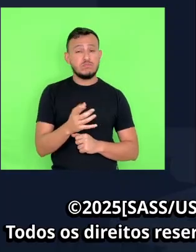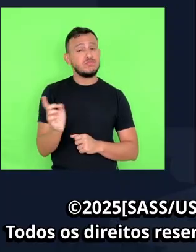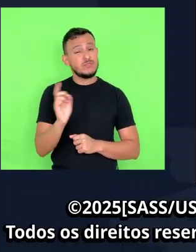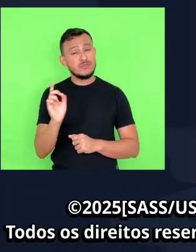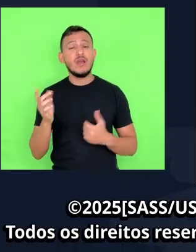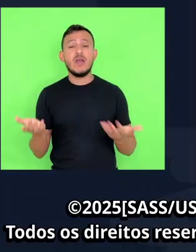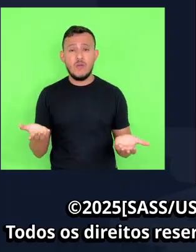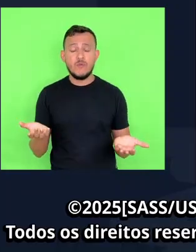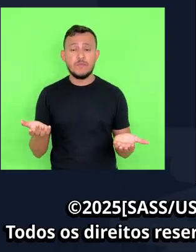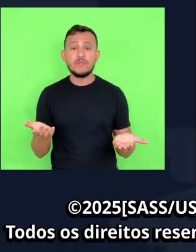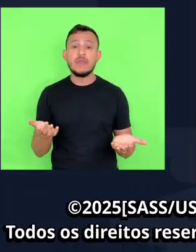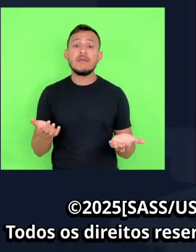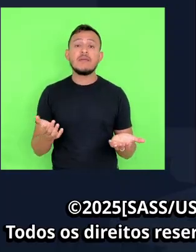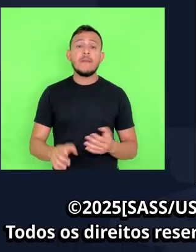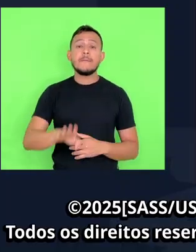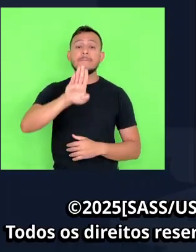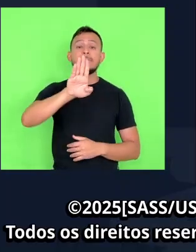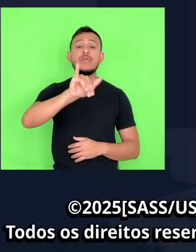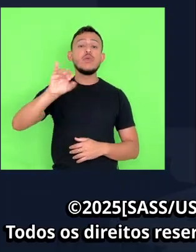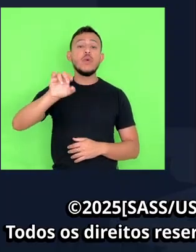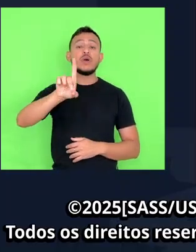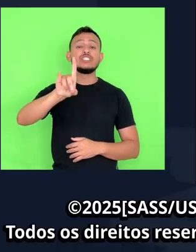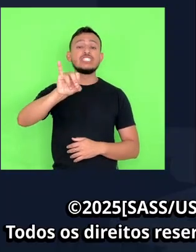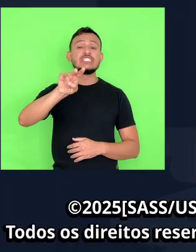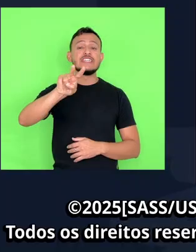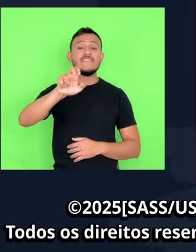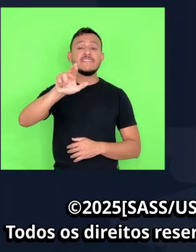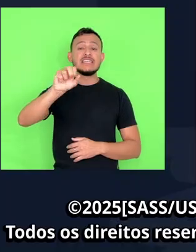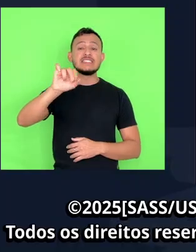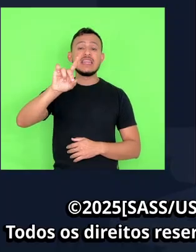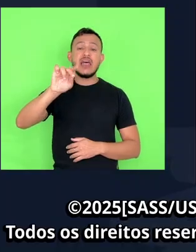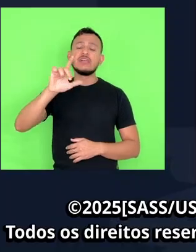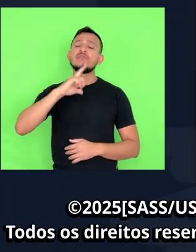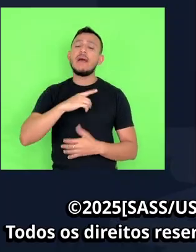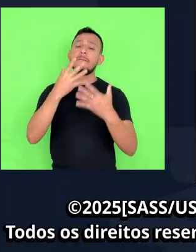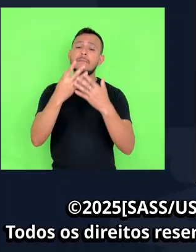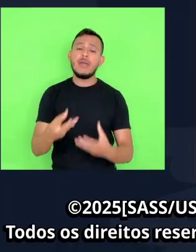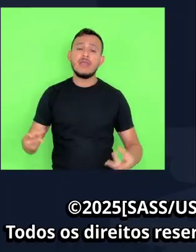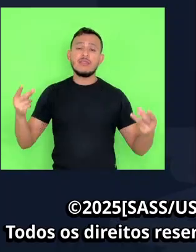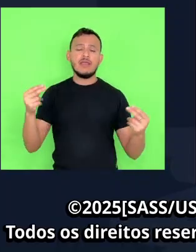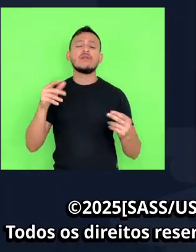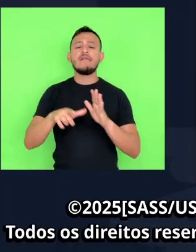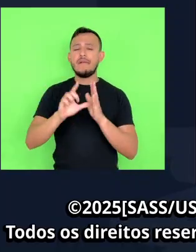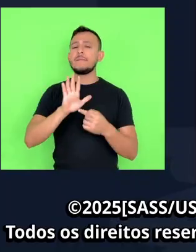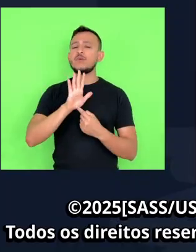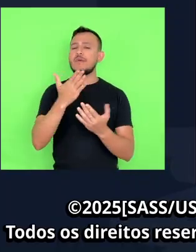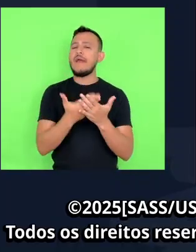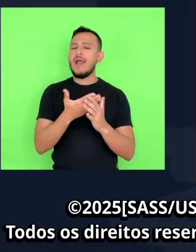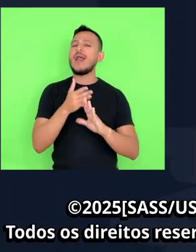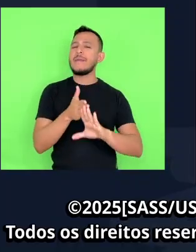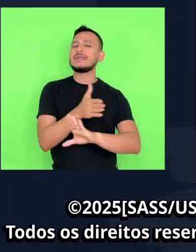né? A biodiversidade, nós estamos perdendo a nossa biodiversidade, nós mostramos em uma das